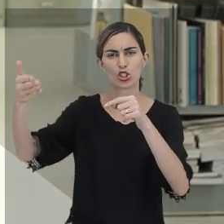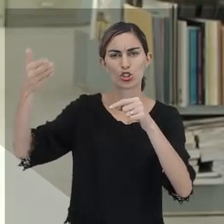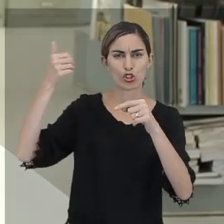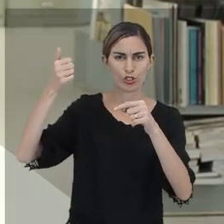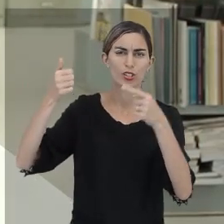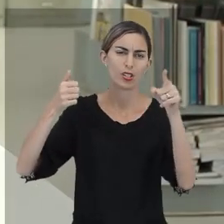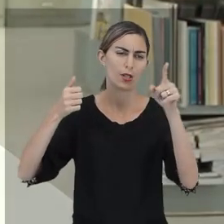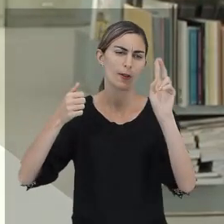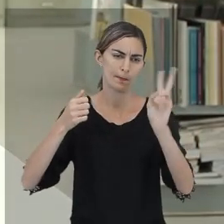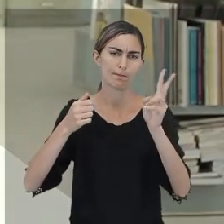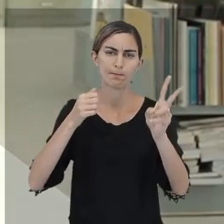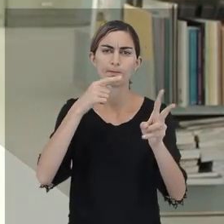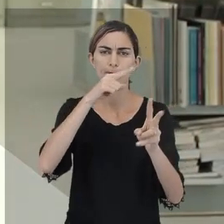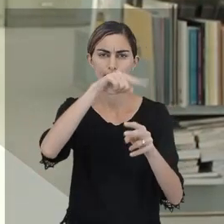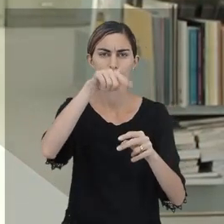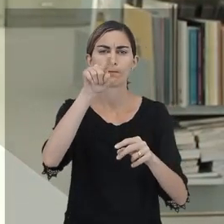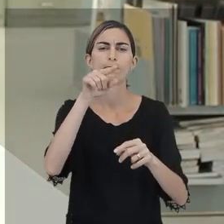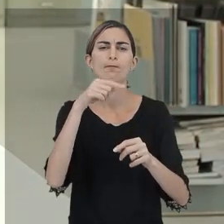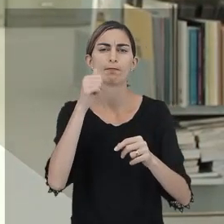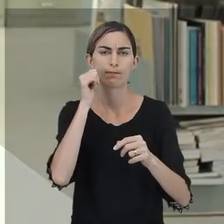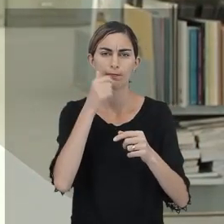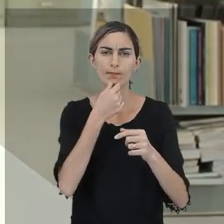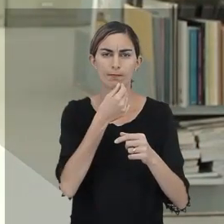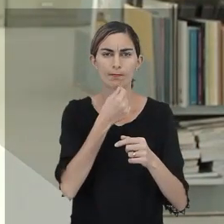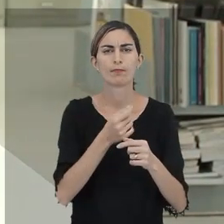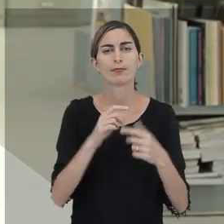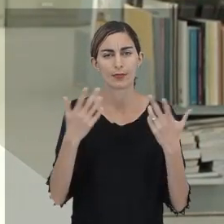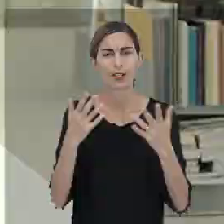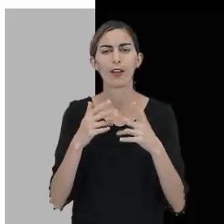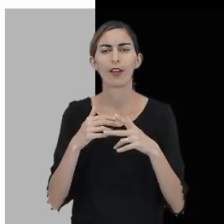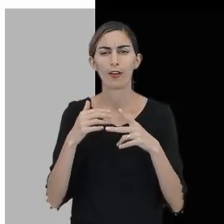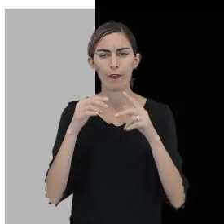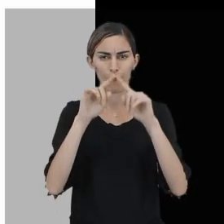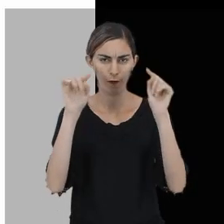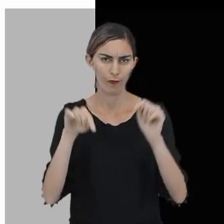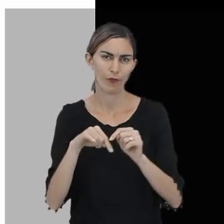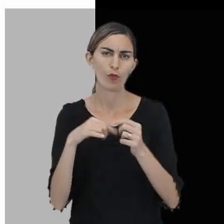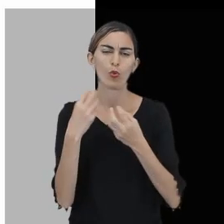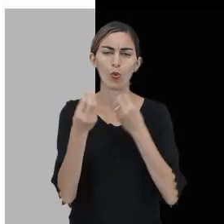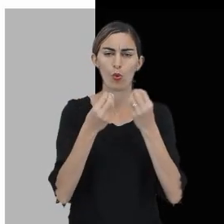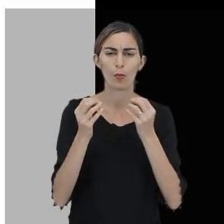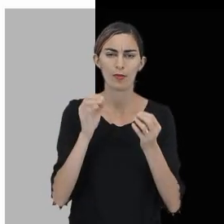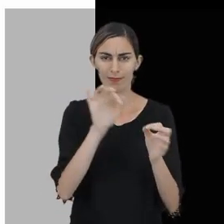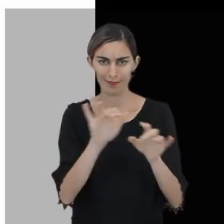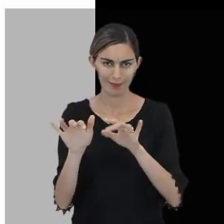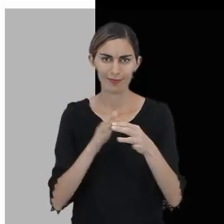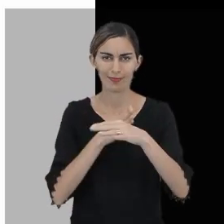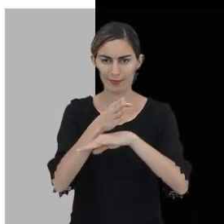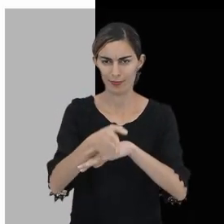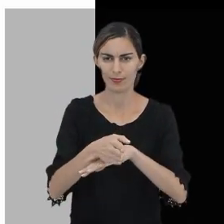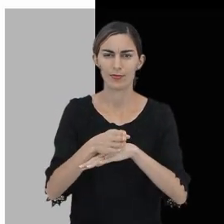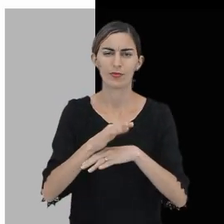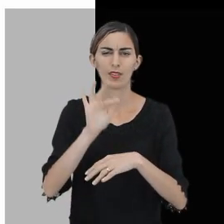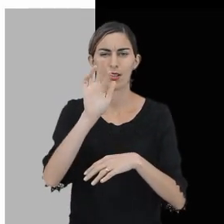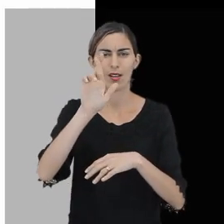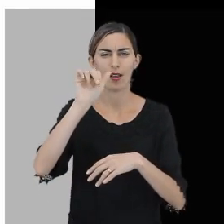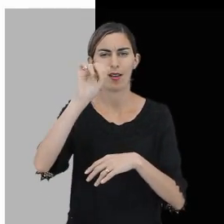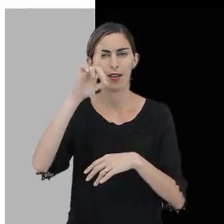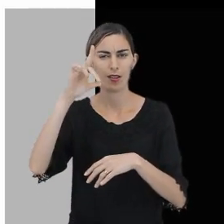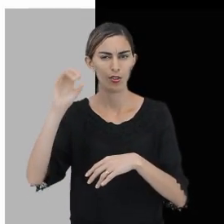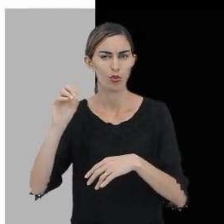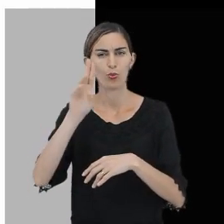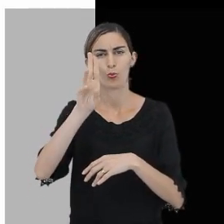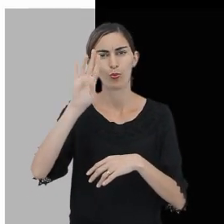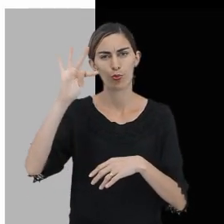mercadinho então essa que é a forma da gente acessar esse rádio globo tom certo é vejam aqui no exemplo